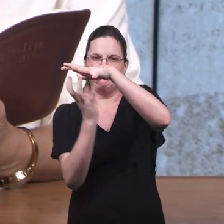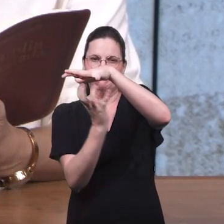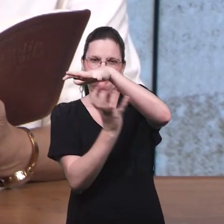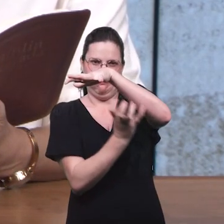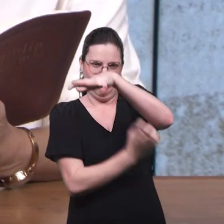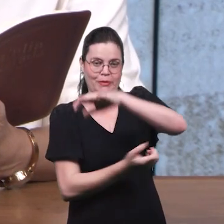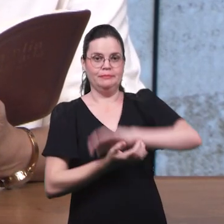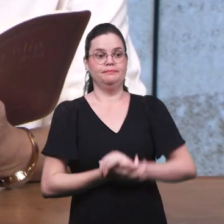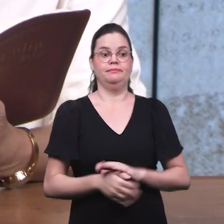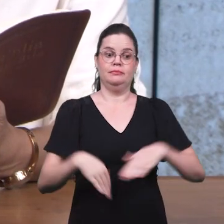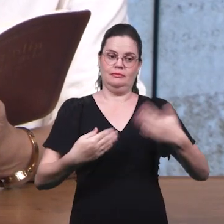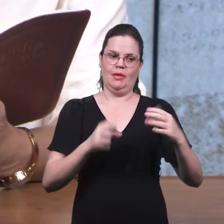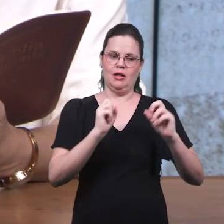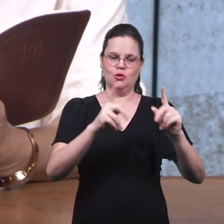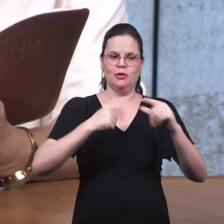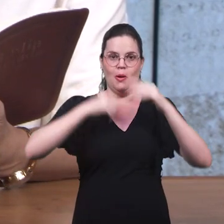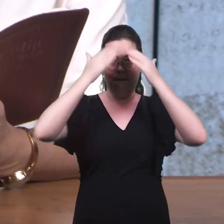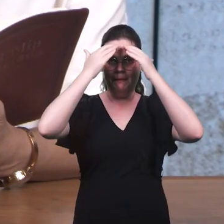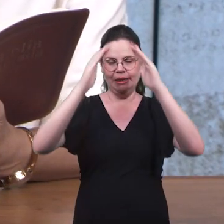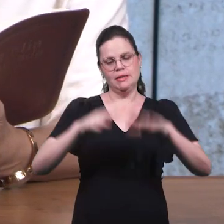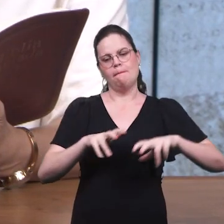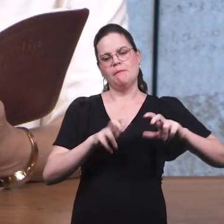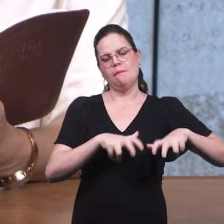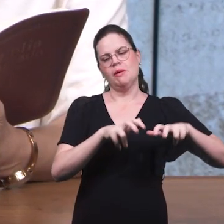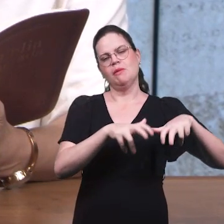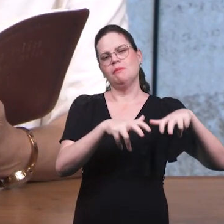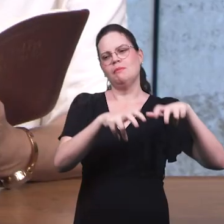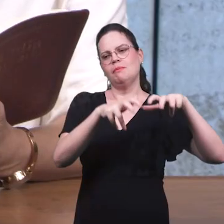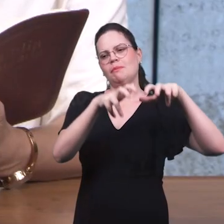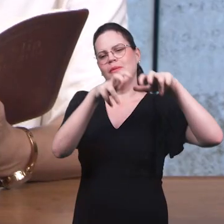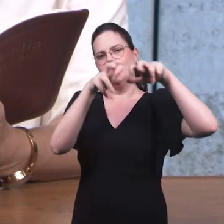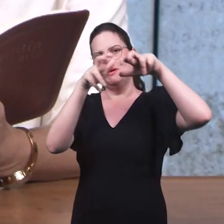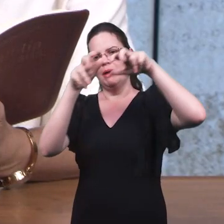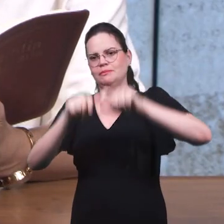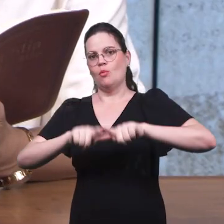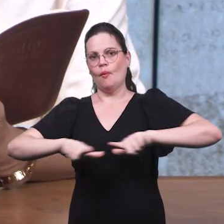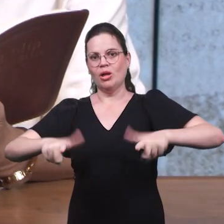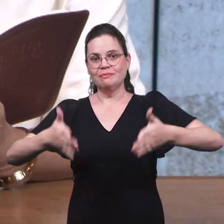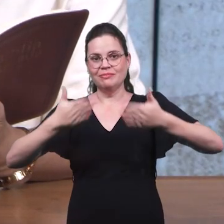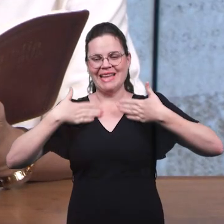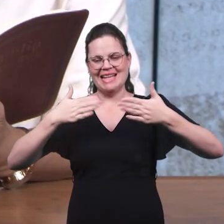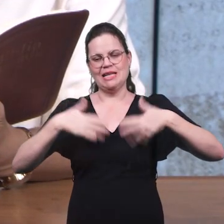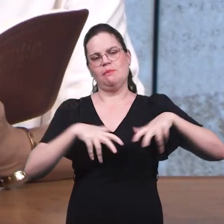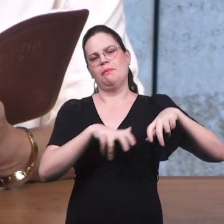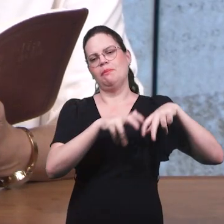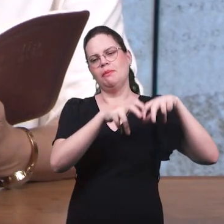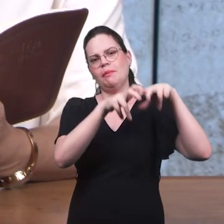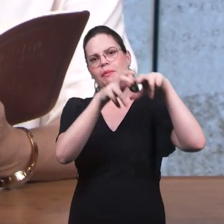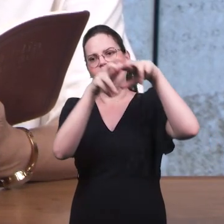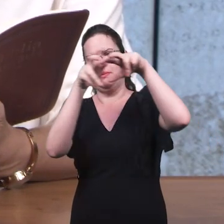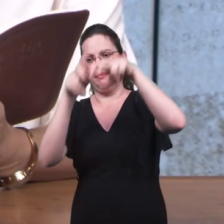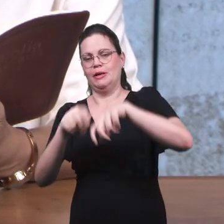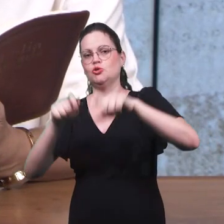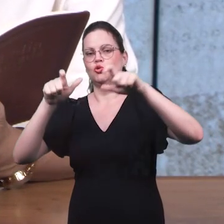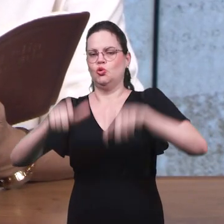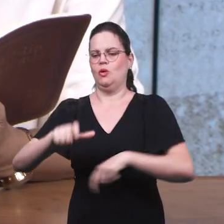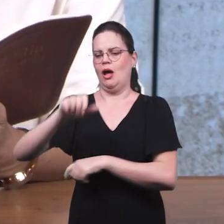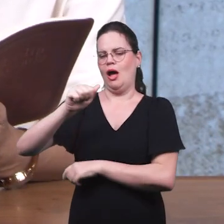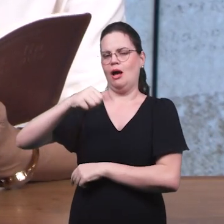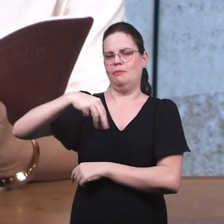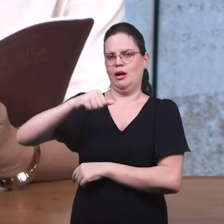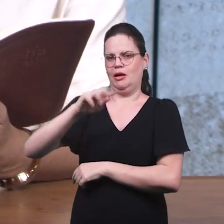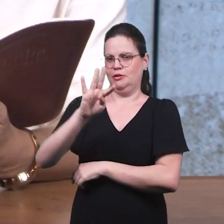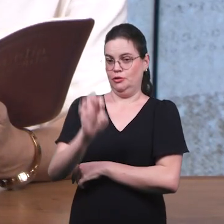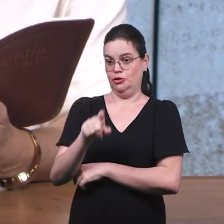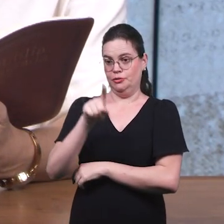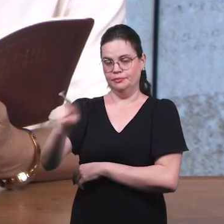e espiaram a terra, desde o deserto de Zim até Reobe, a entrada de Amate. E